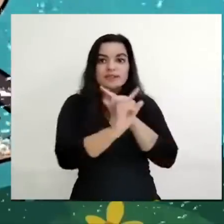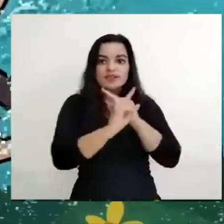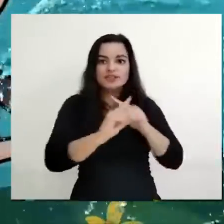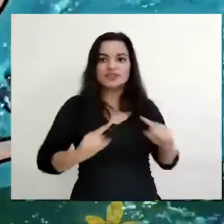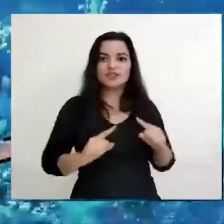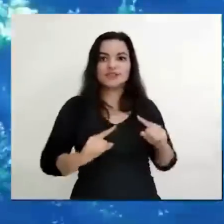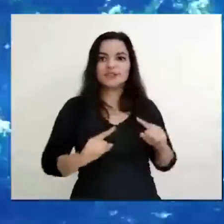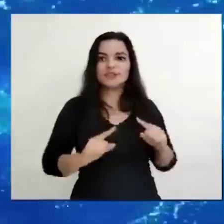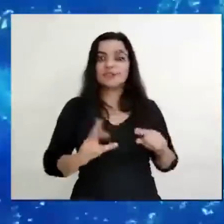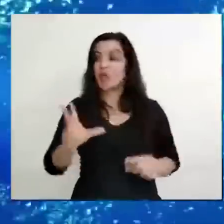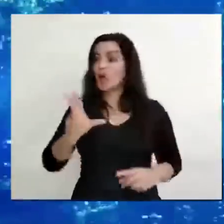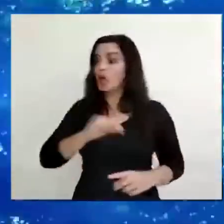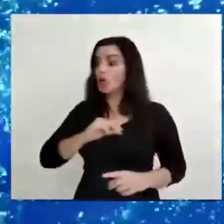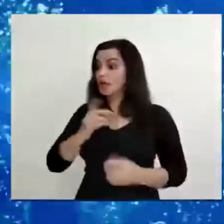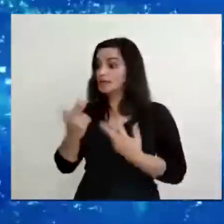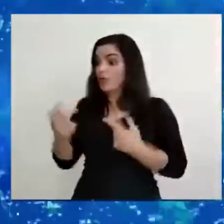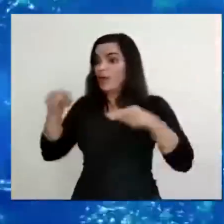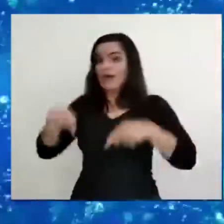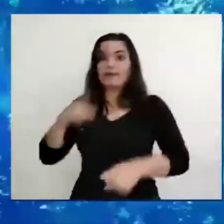encontramos!